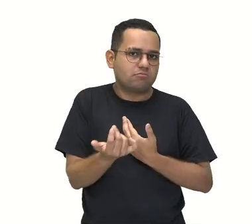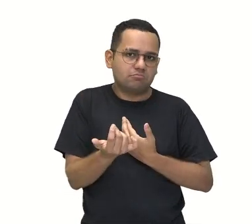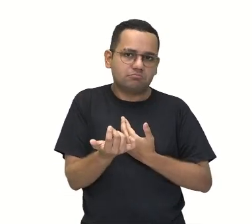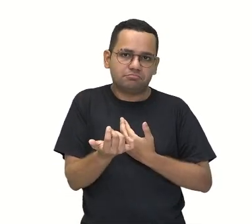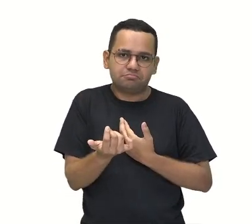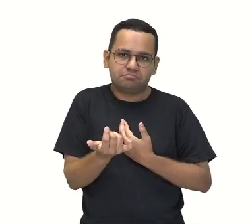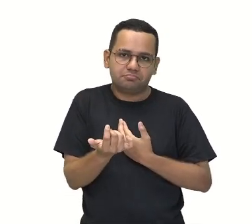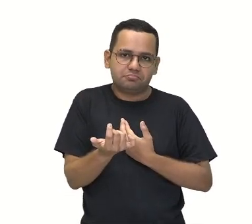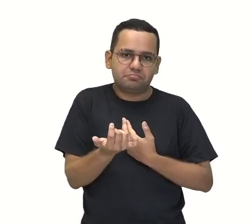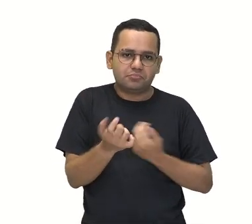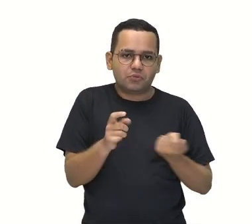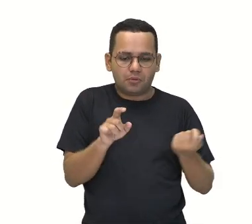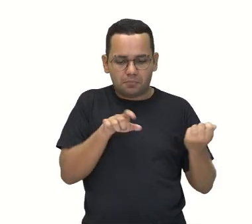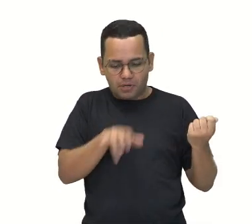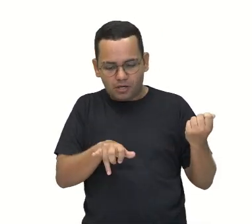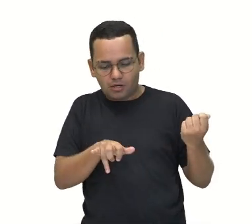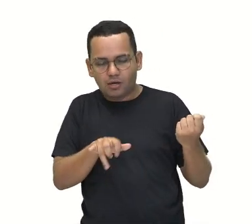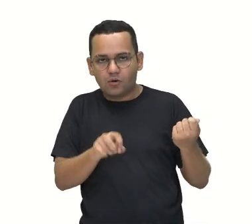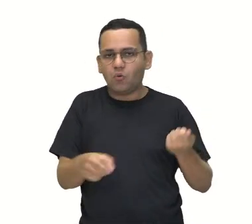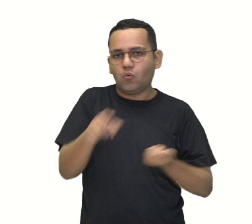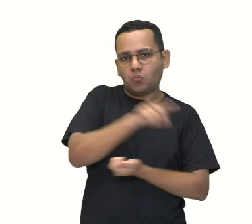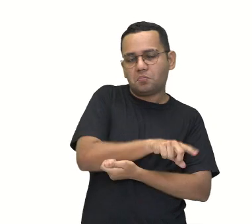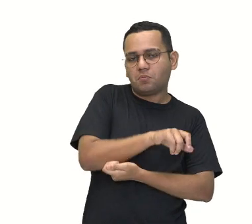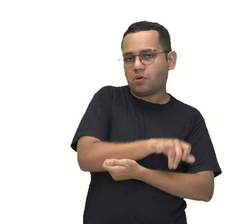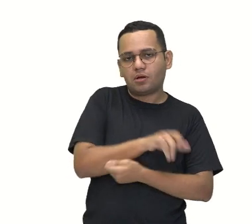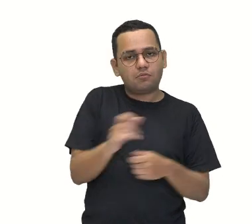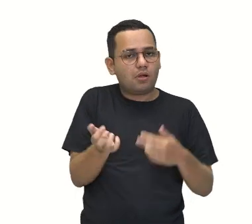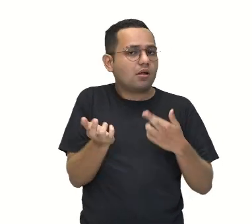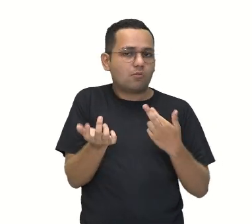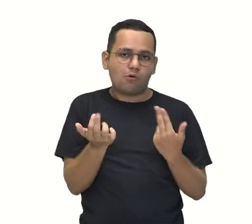tá? A gente só trouxe o y lá para frente, né?